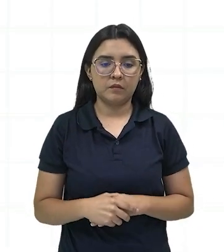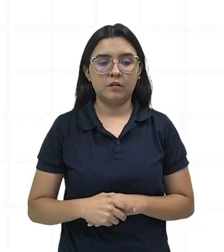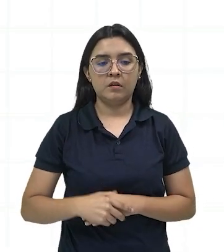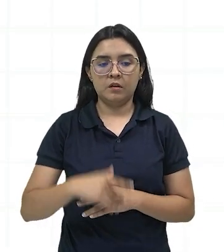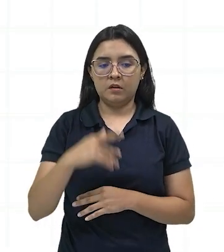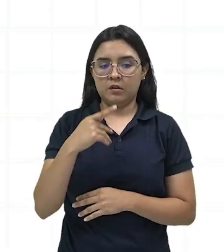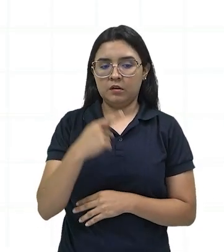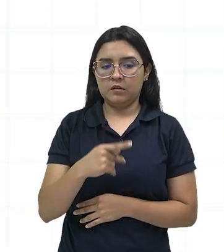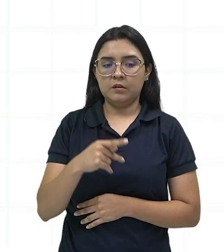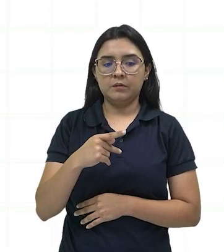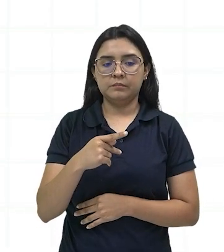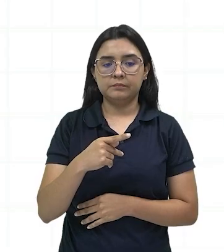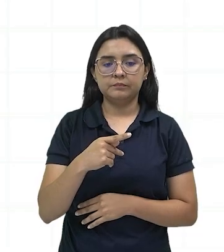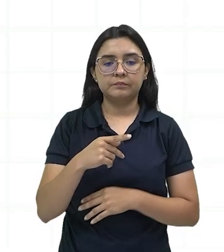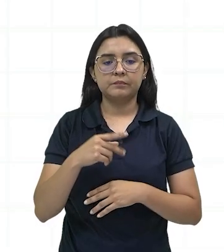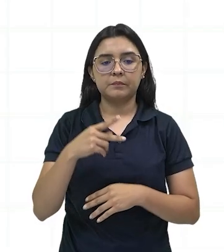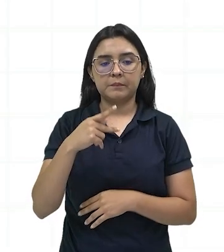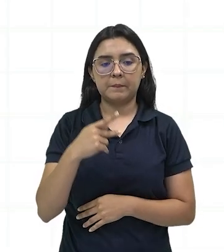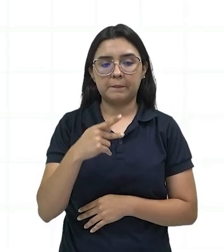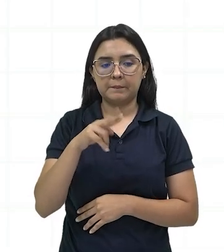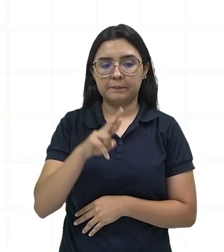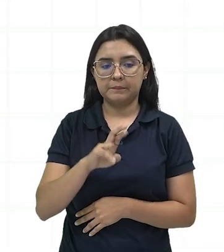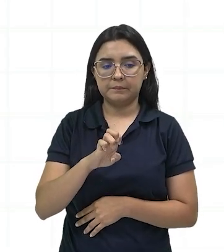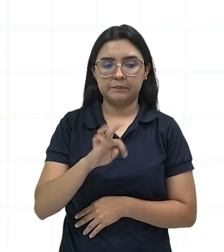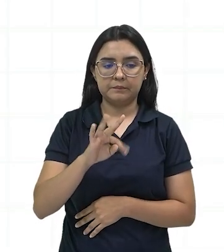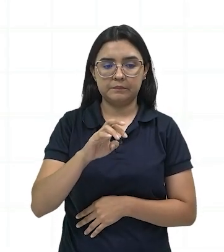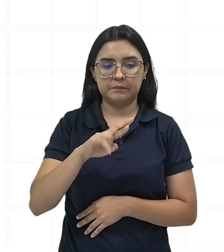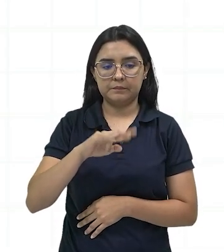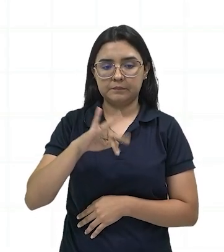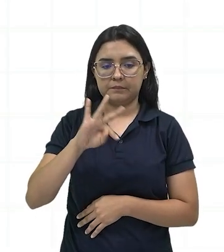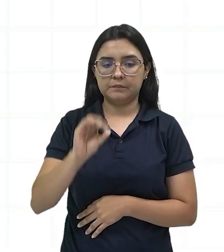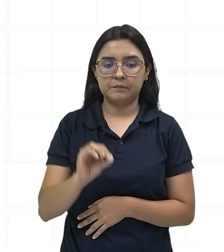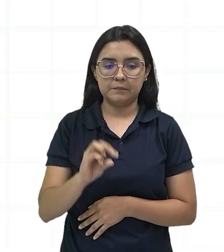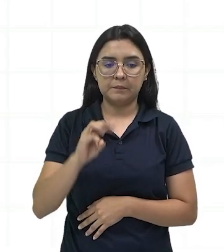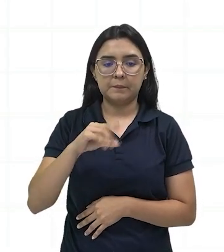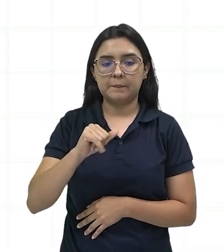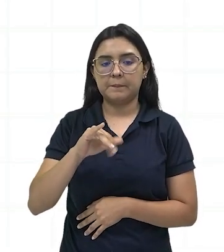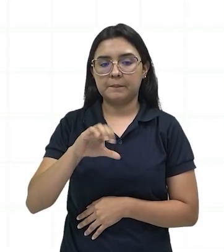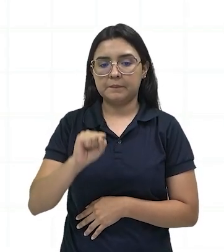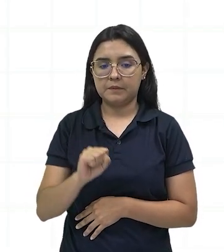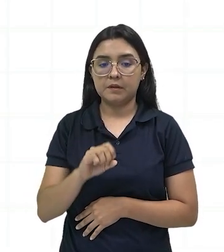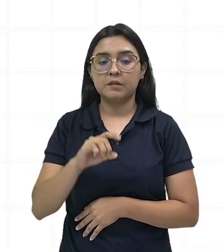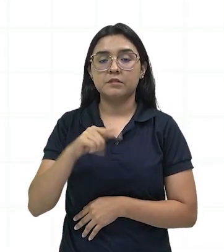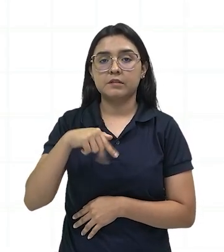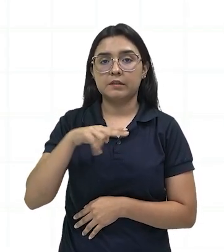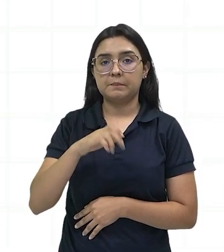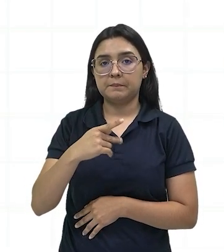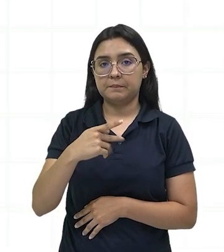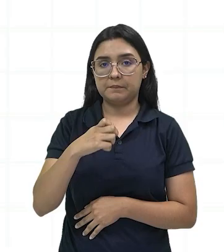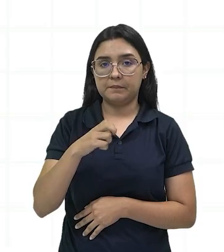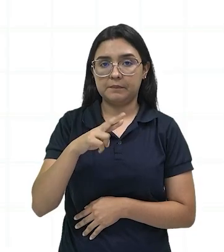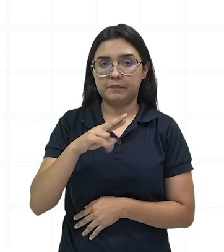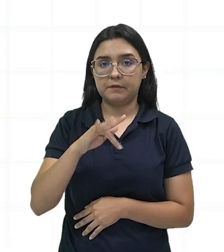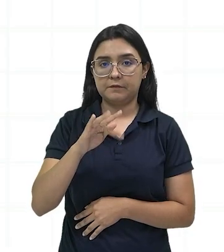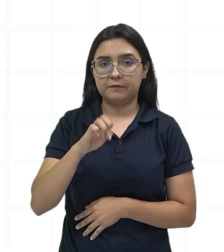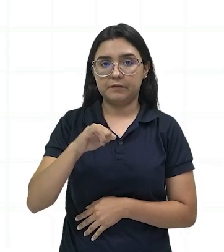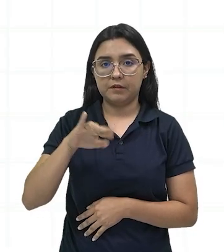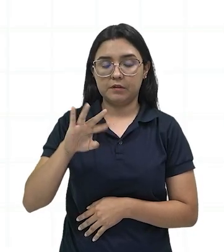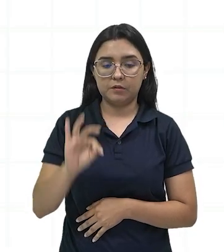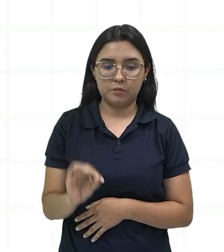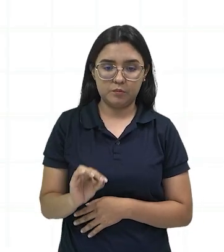perfeito, a ação ocorrera em momento anterior ao de outra ação já ocorrida em